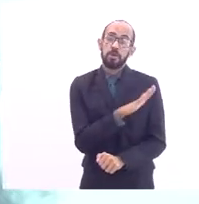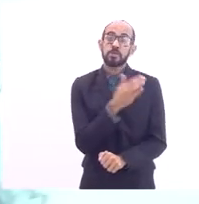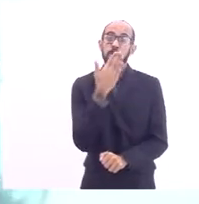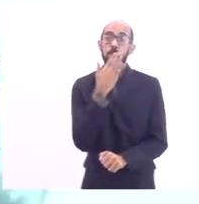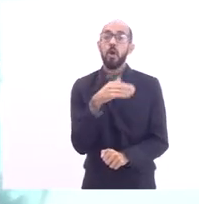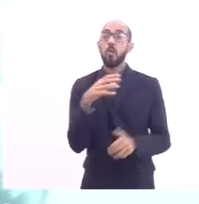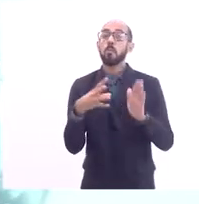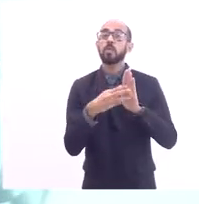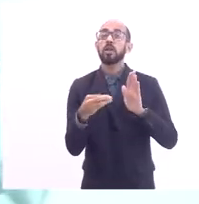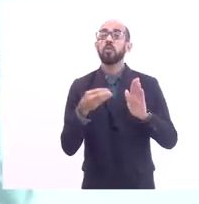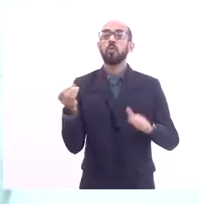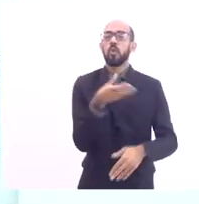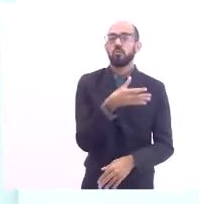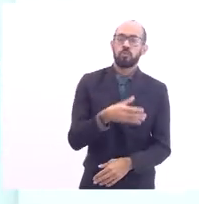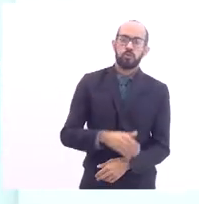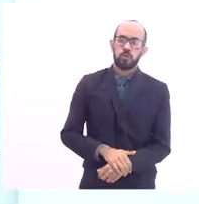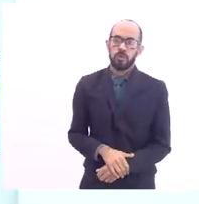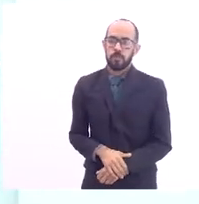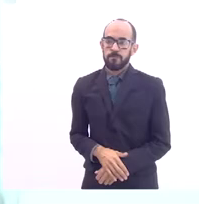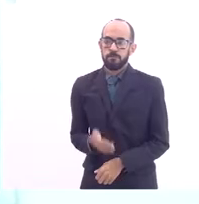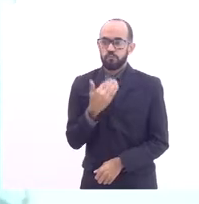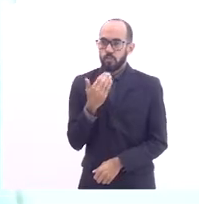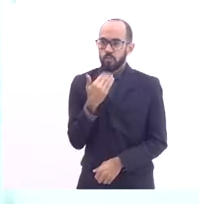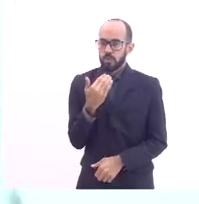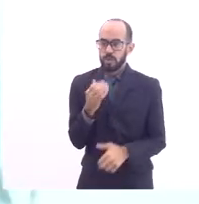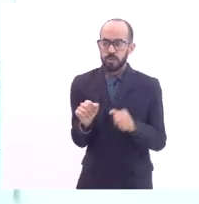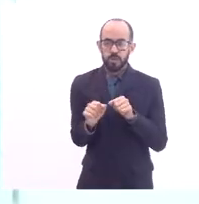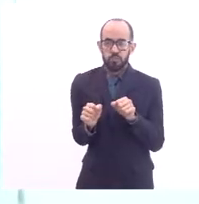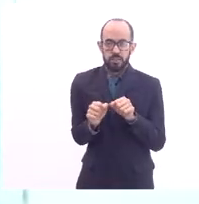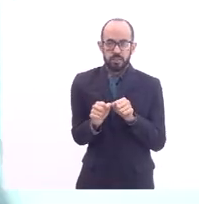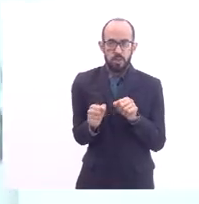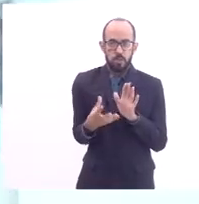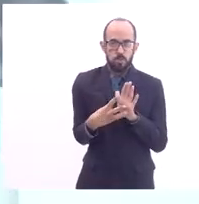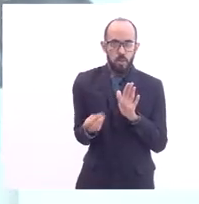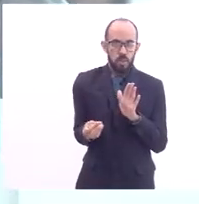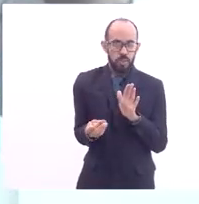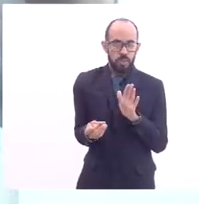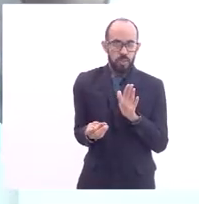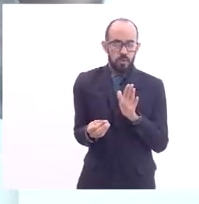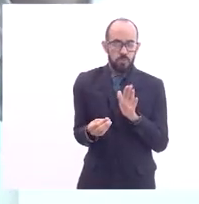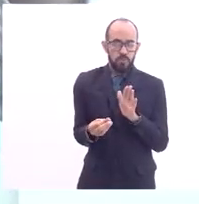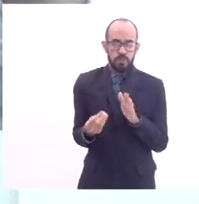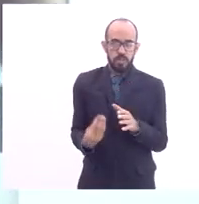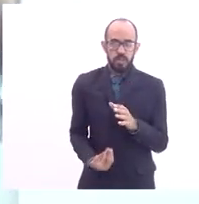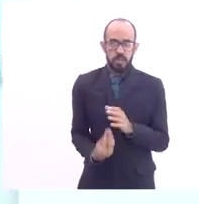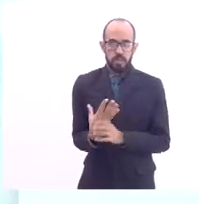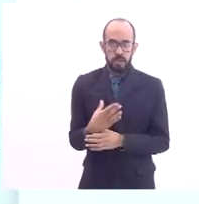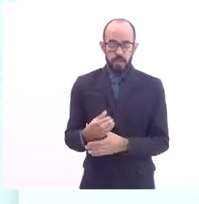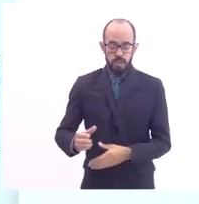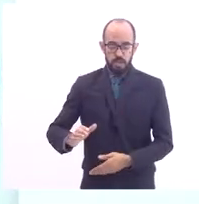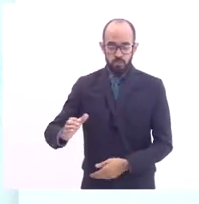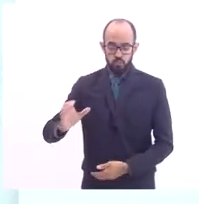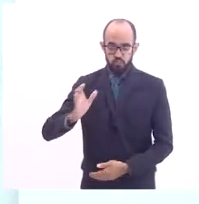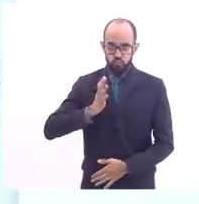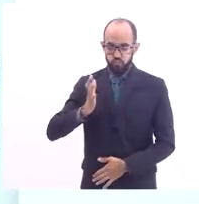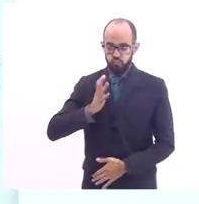modelagem? Não adianta fazer aquelas novas modelagens que você gera muita renda e não se